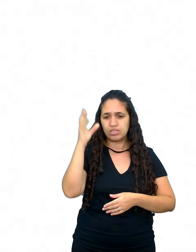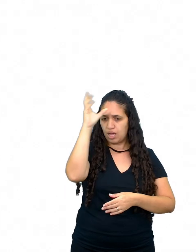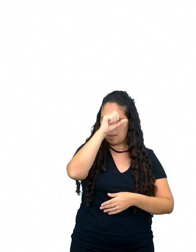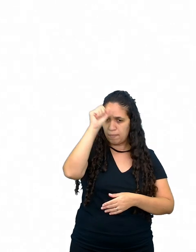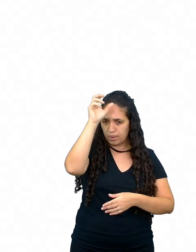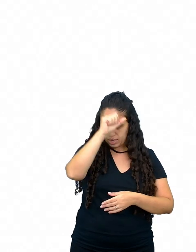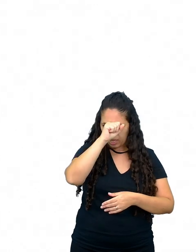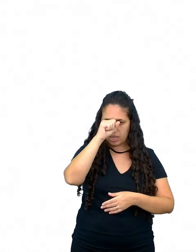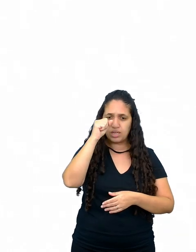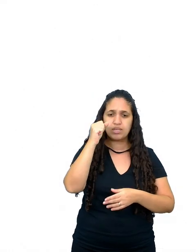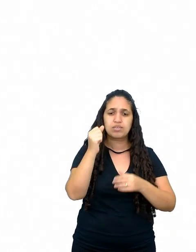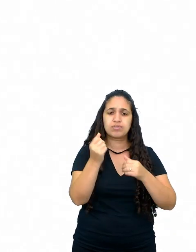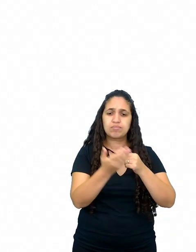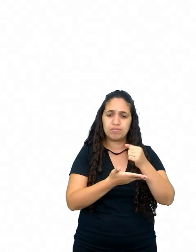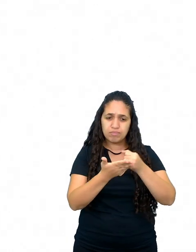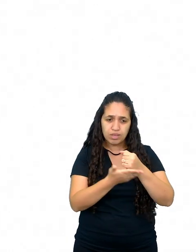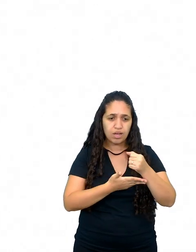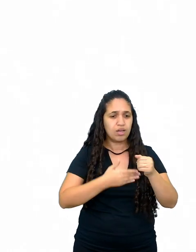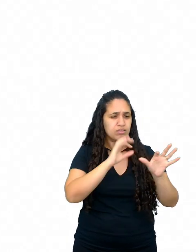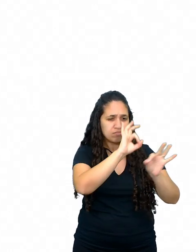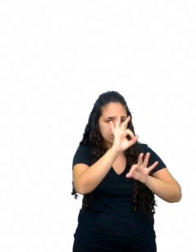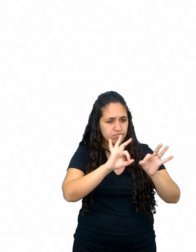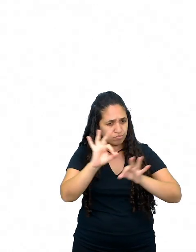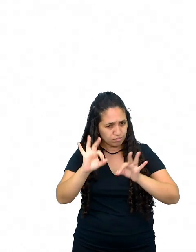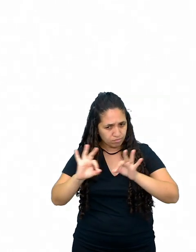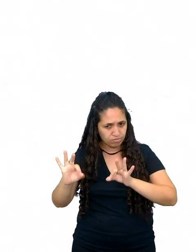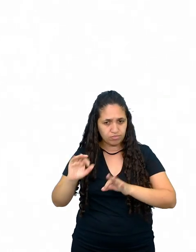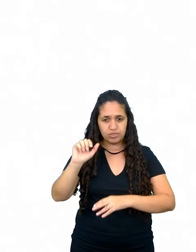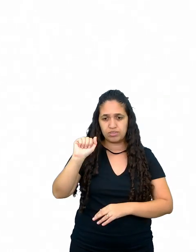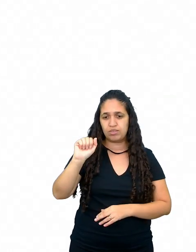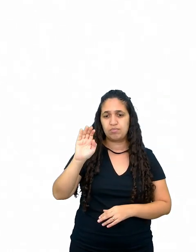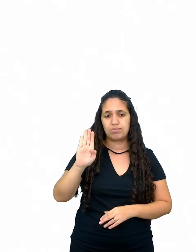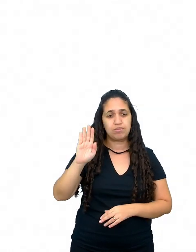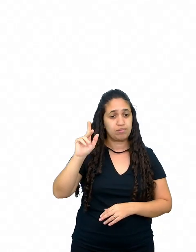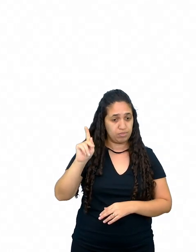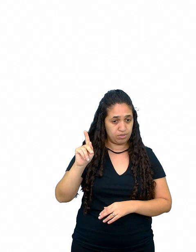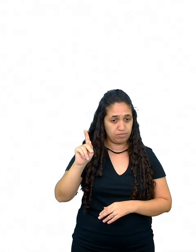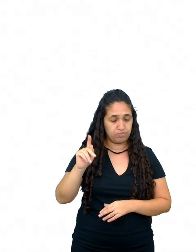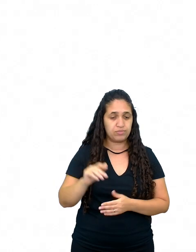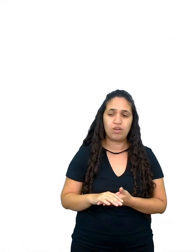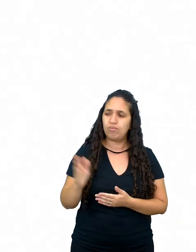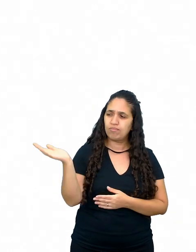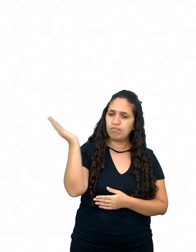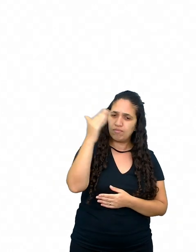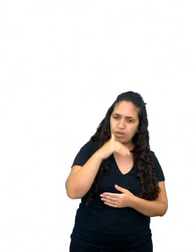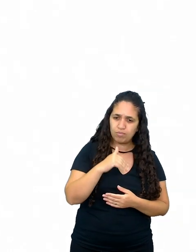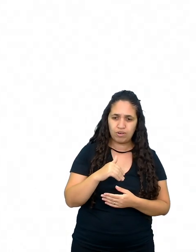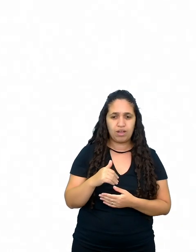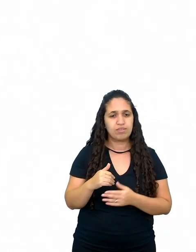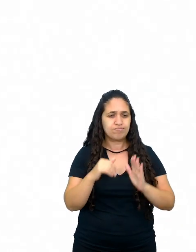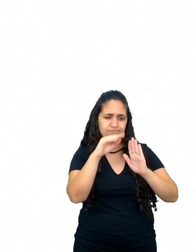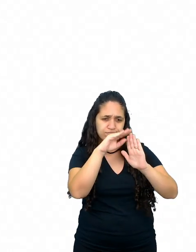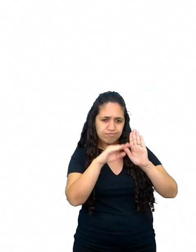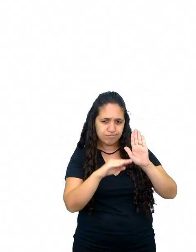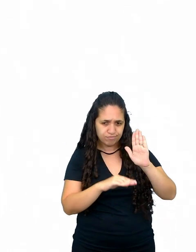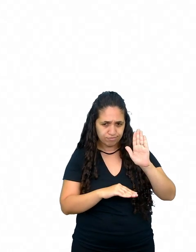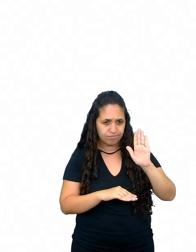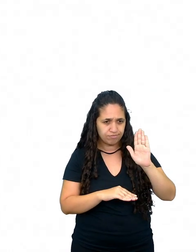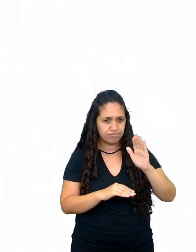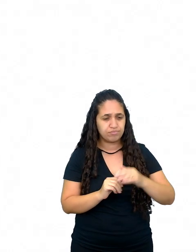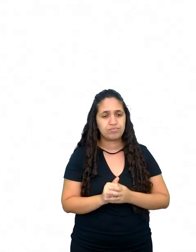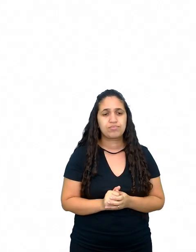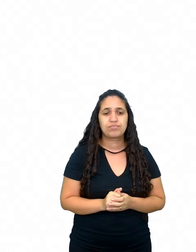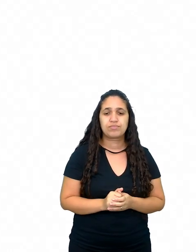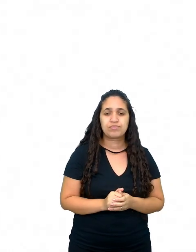ABP. O que é ABP? É aprendizagem baseada em projeto. Então, vamos lá na nossa agenda de hoje.